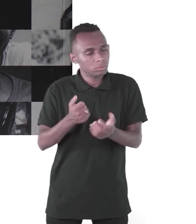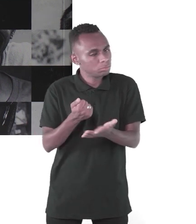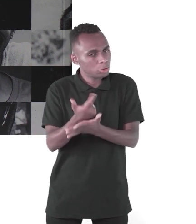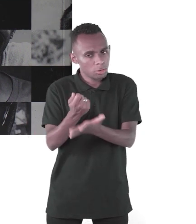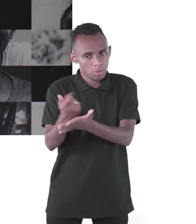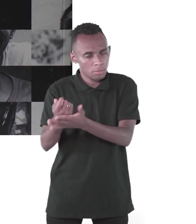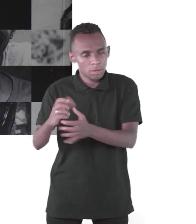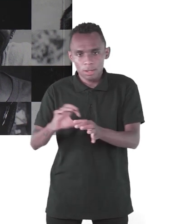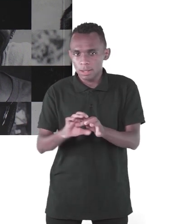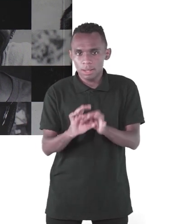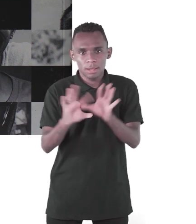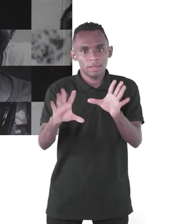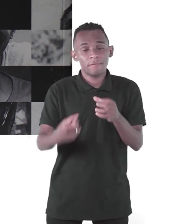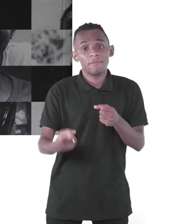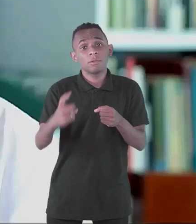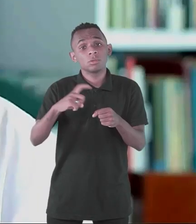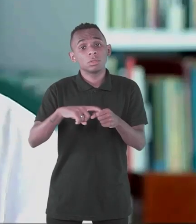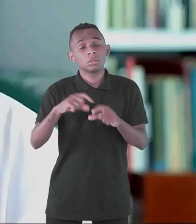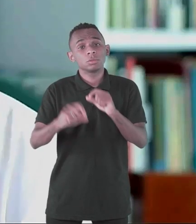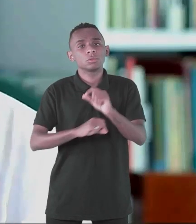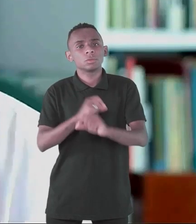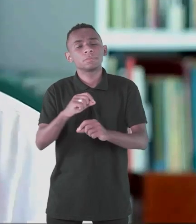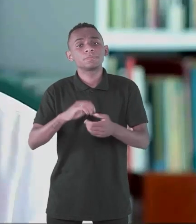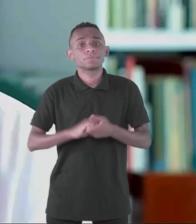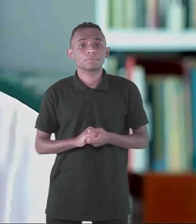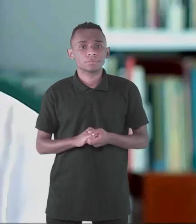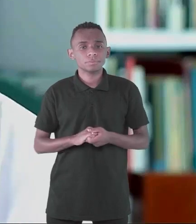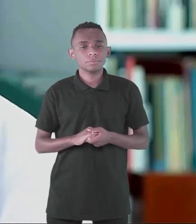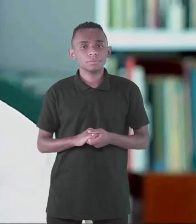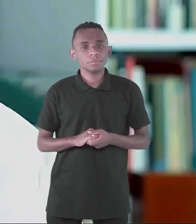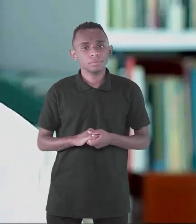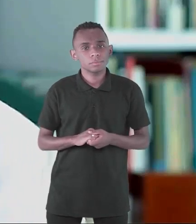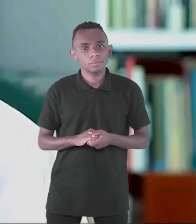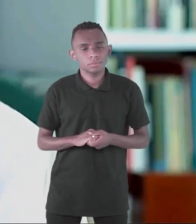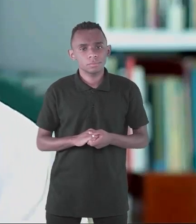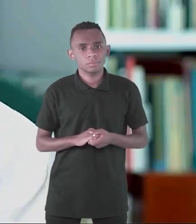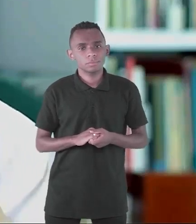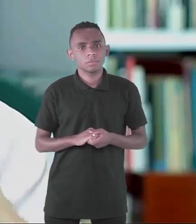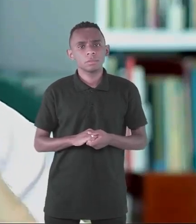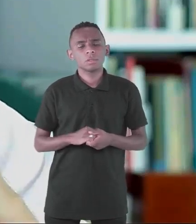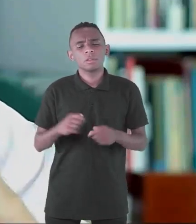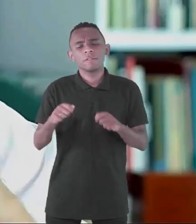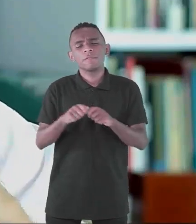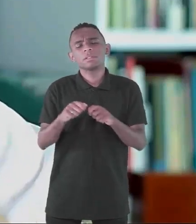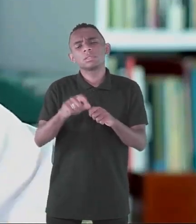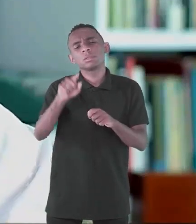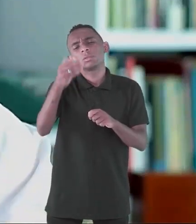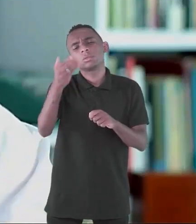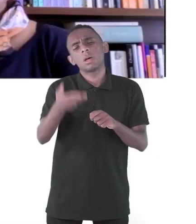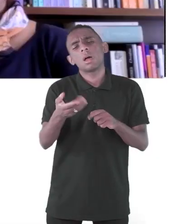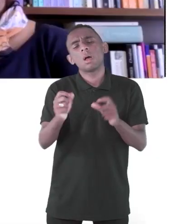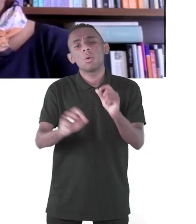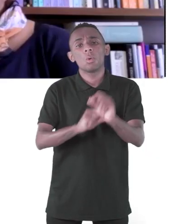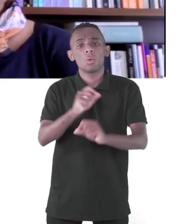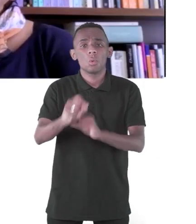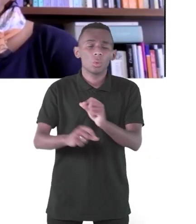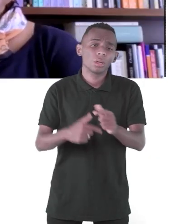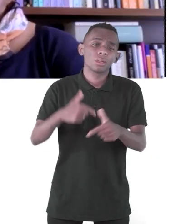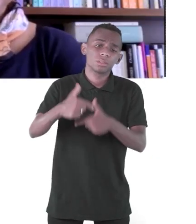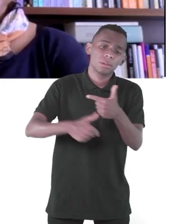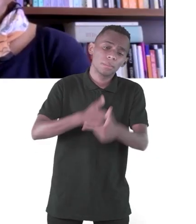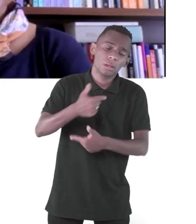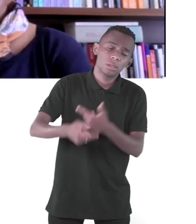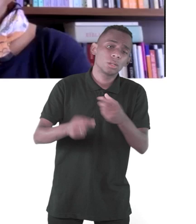diversos artistas entrevistados por Patrícia. Patrícia, dá um status. Fala o que você está fazendo agora, que você